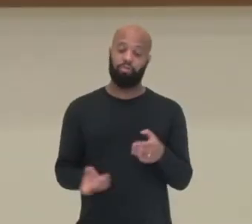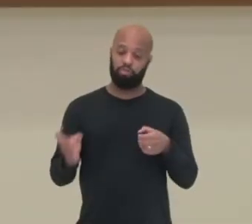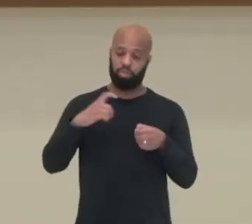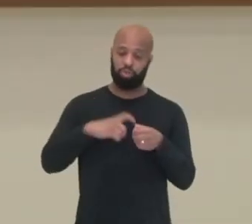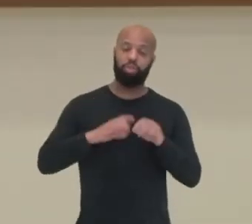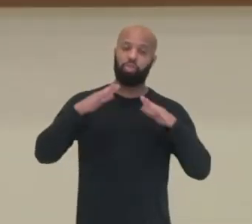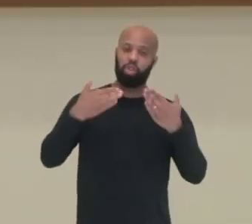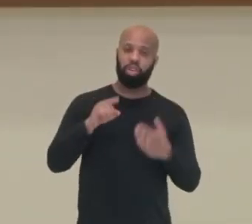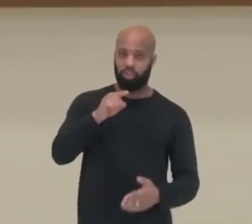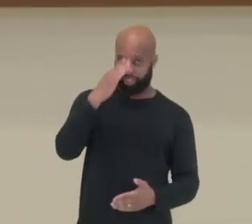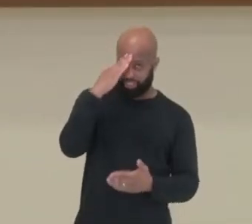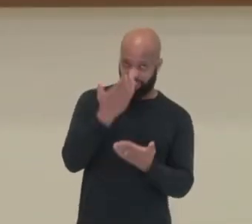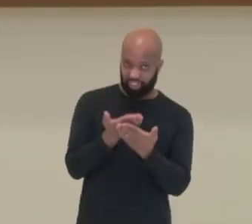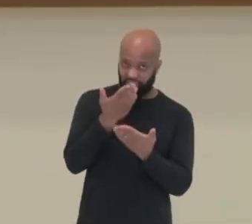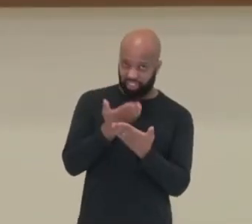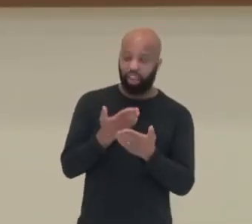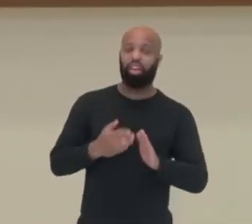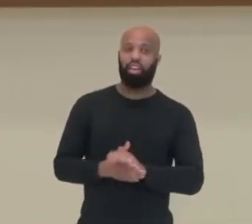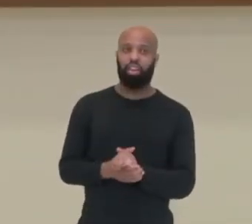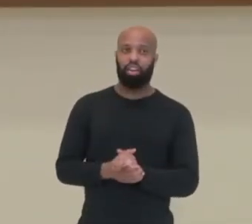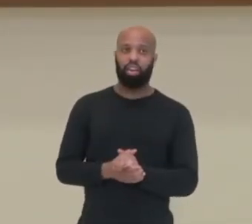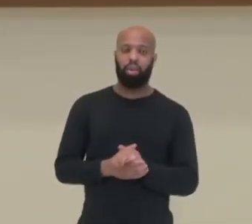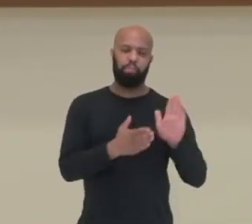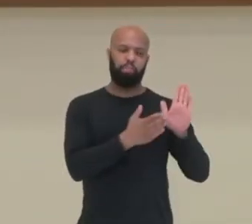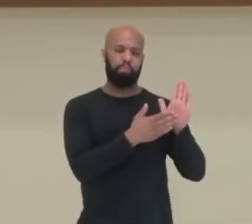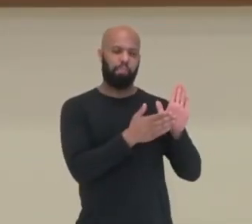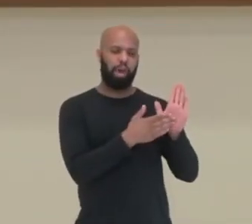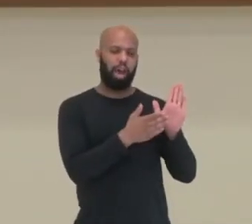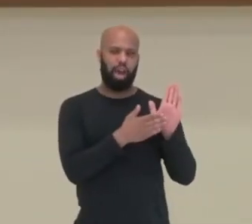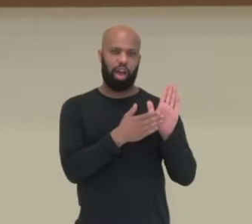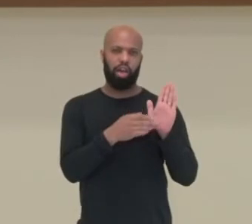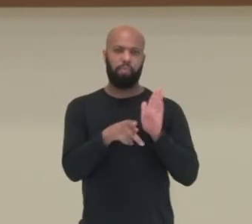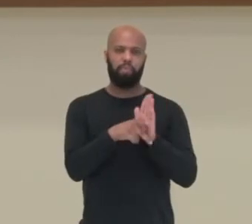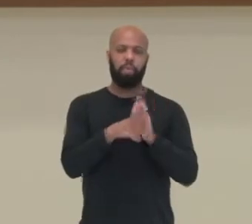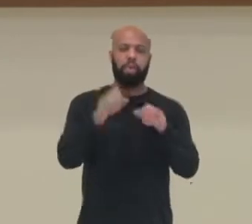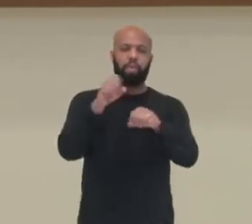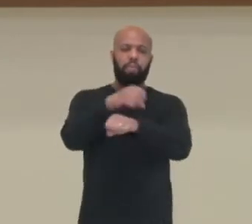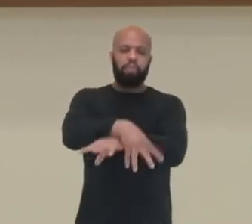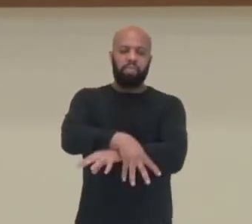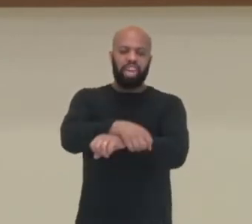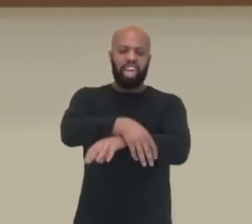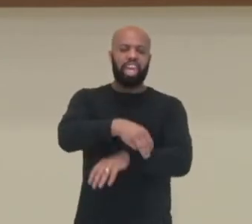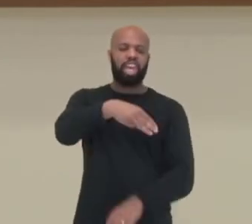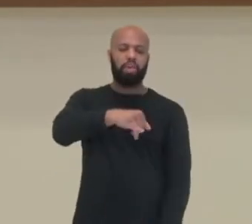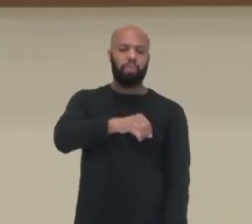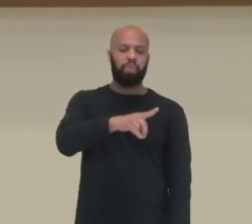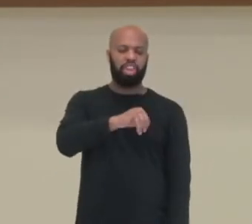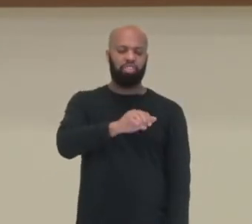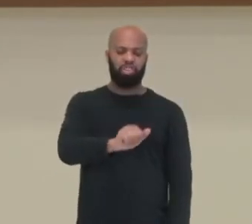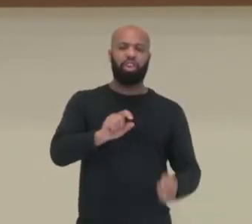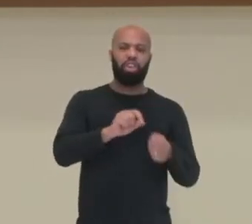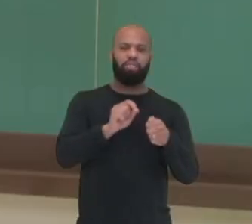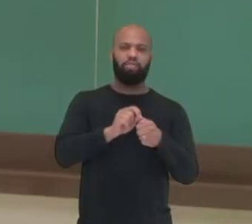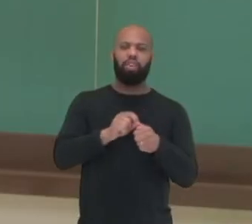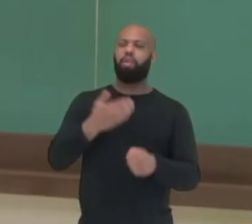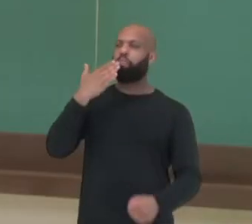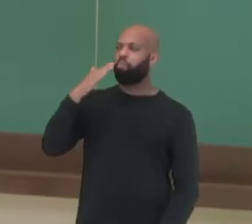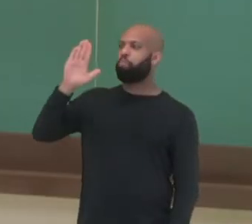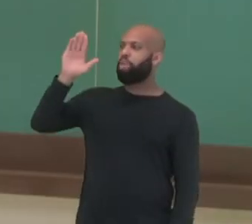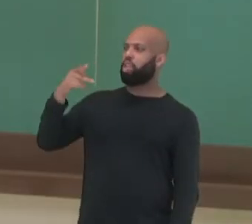Retornamos. E aí, você acredita nas promessas feitas pela mídia com relação ao corpo,